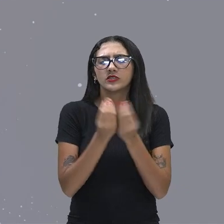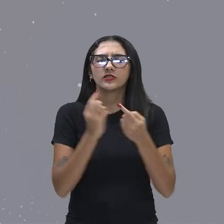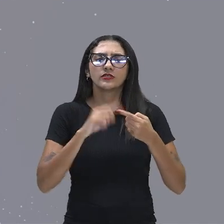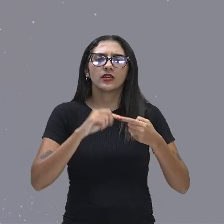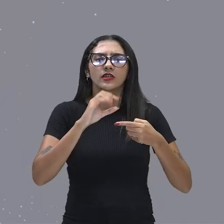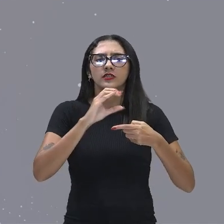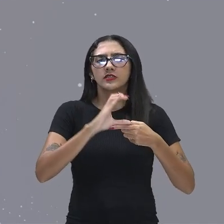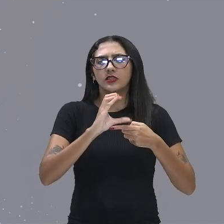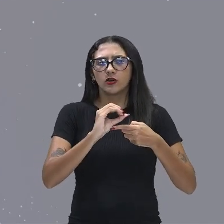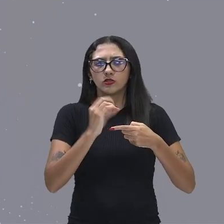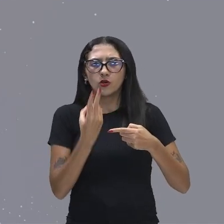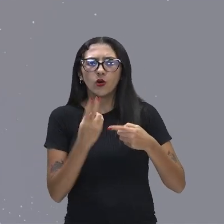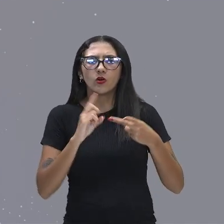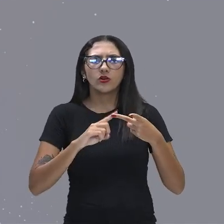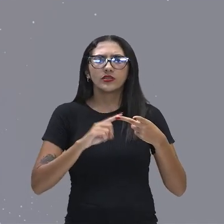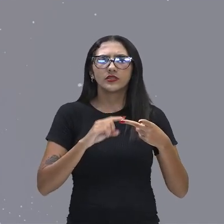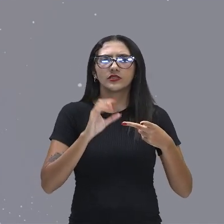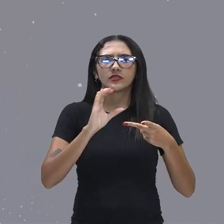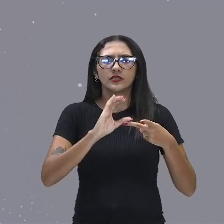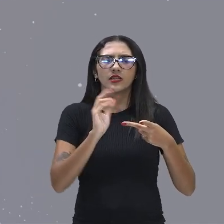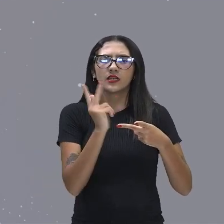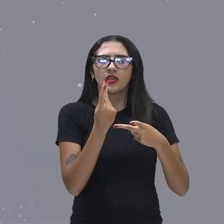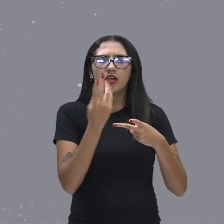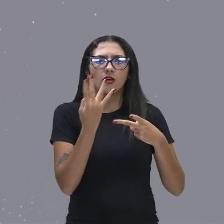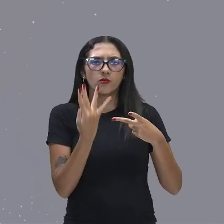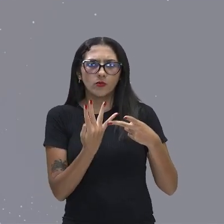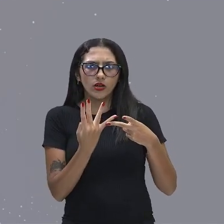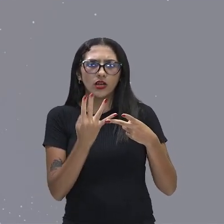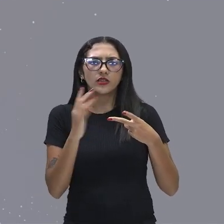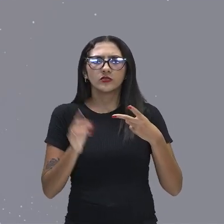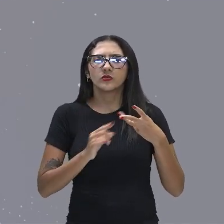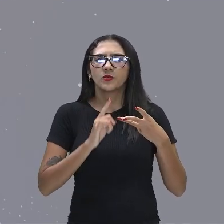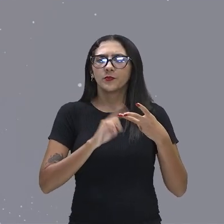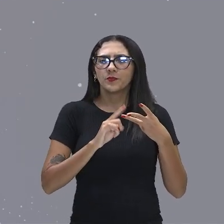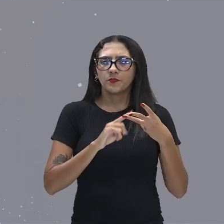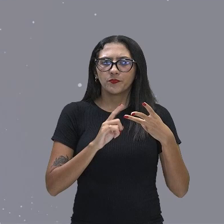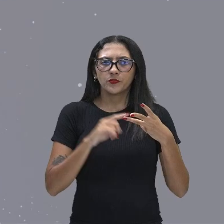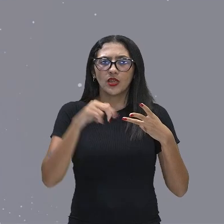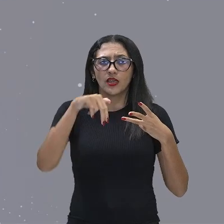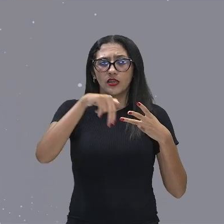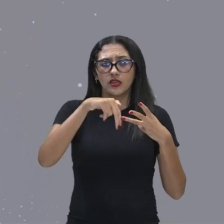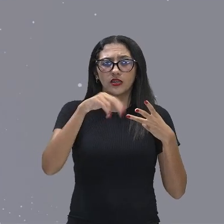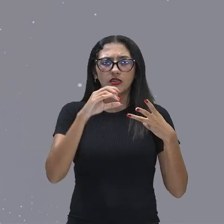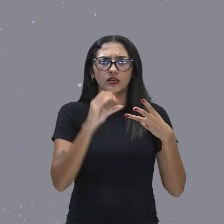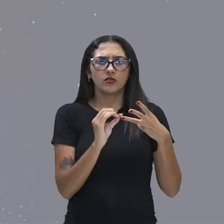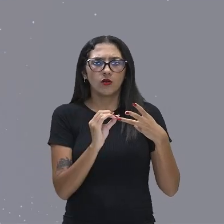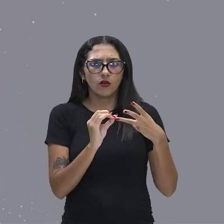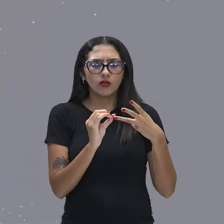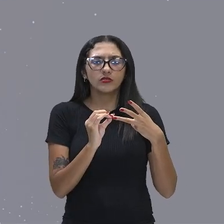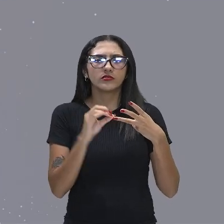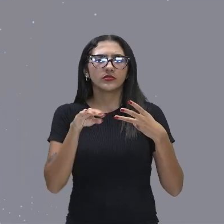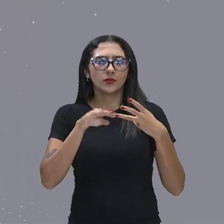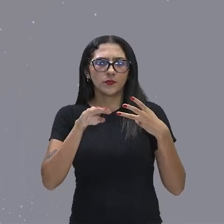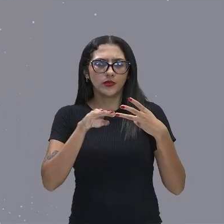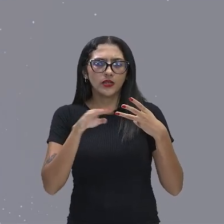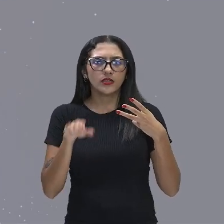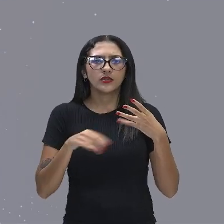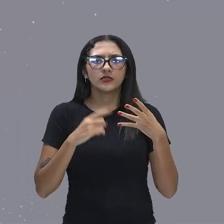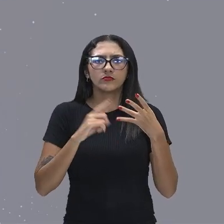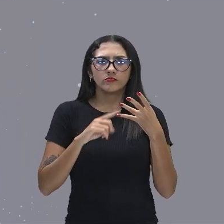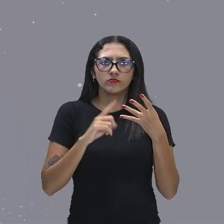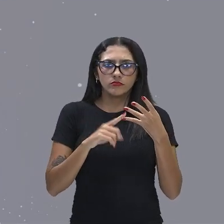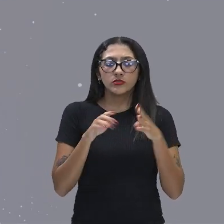o metano, que tem aí a molécula CH4, os óxidos de nitrogênio, NO,